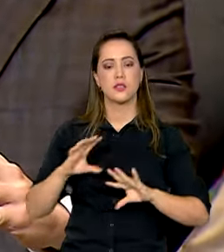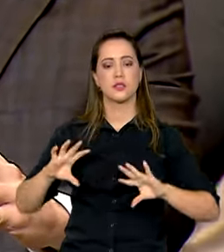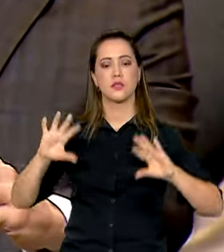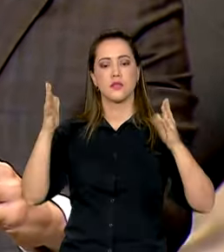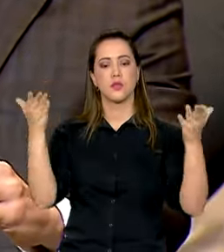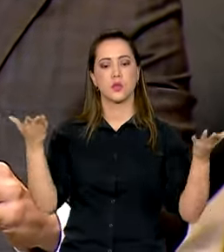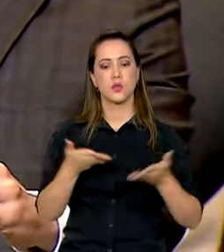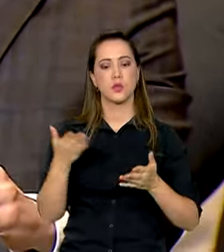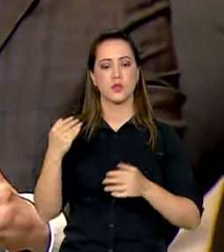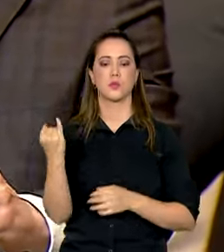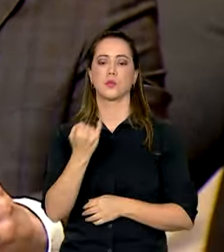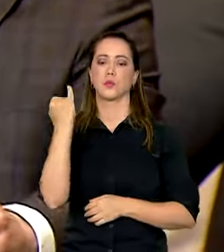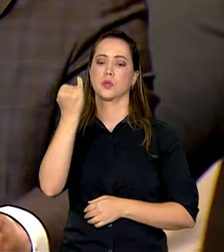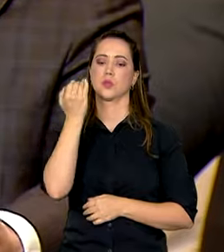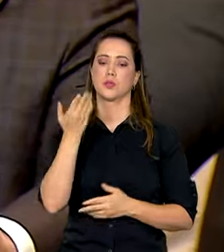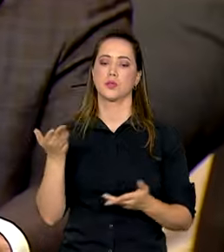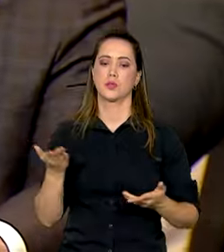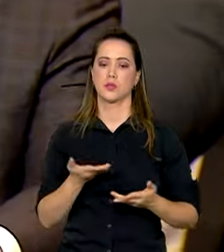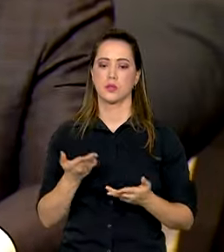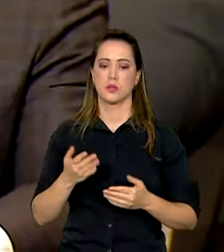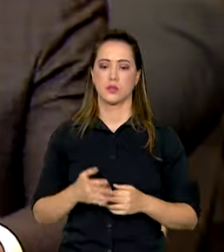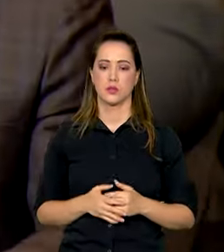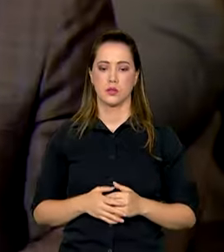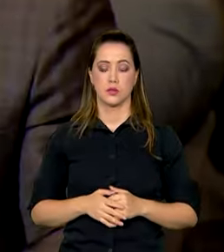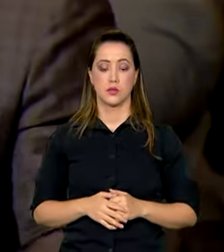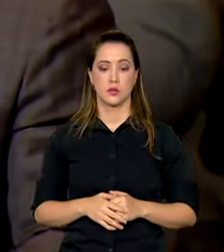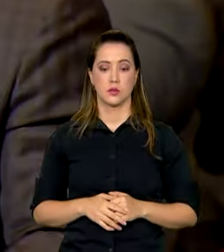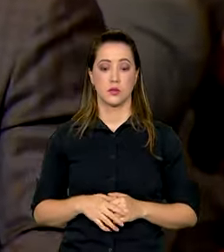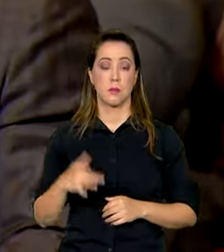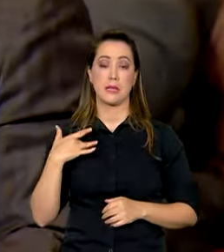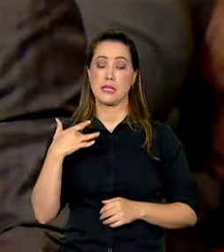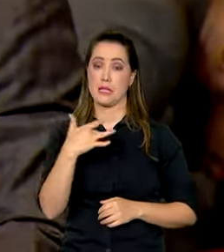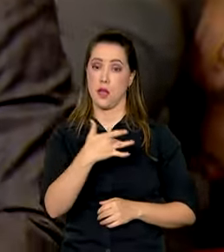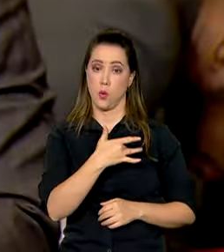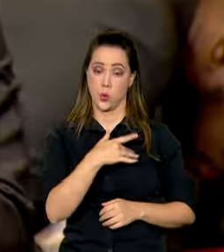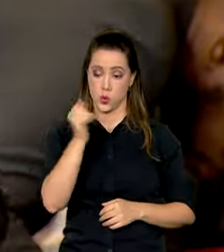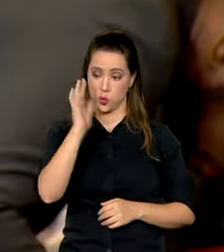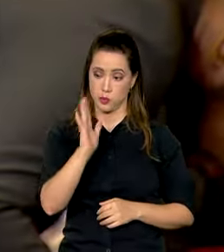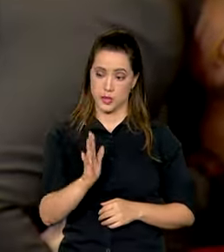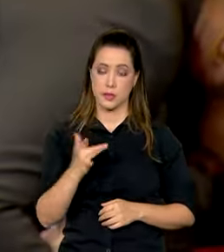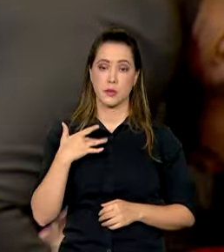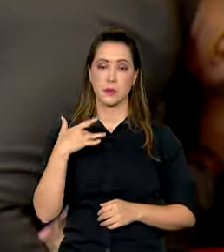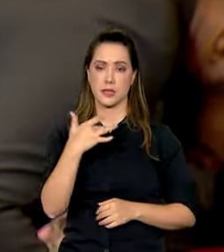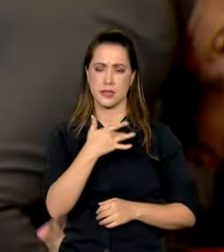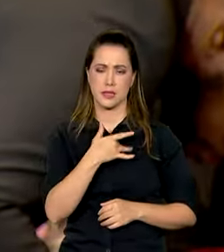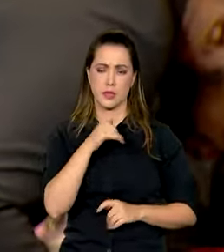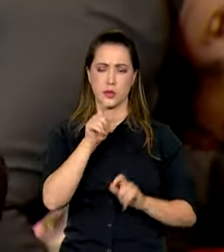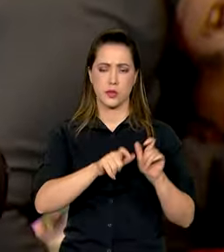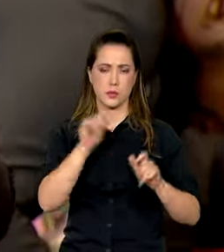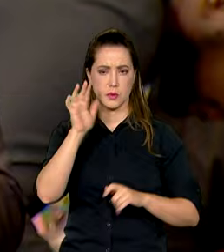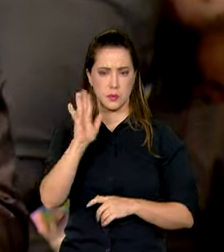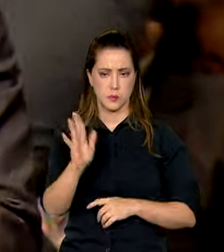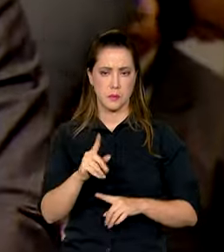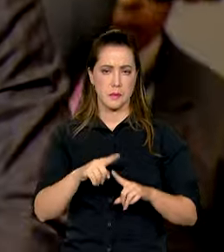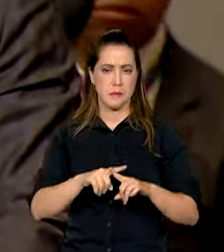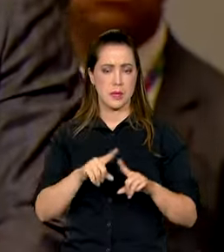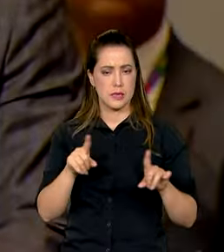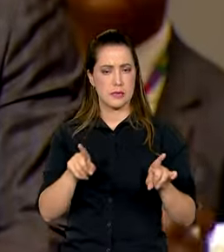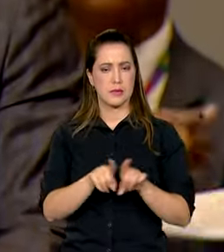hoje muito importante, não só para a saúde brasileira, para a saúde de todos os brasileiros e brasileiras,